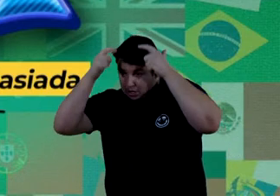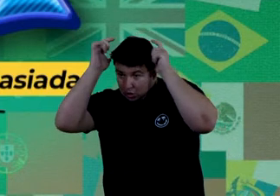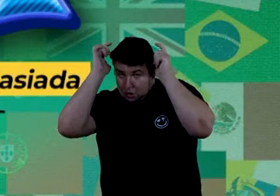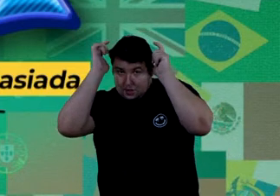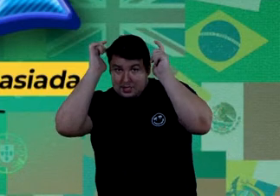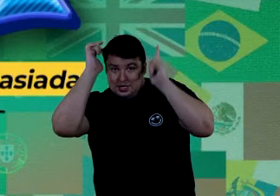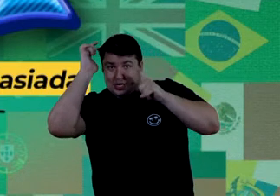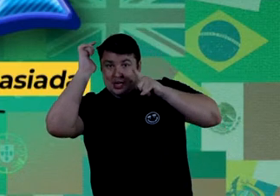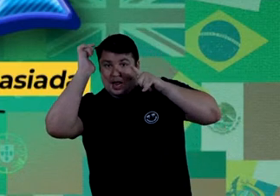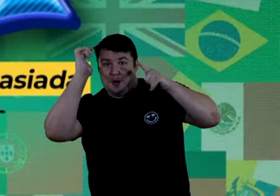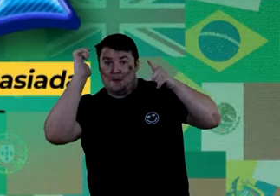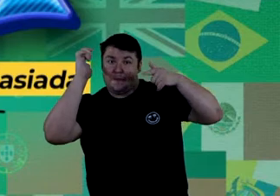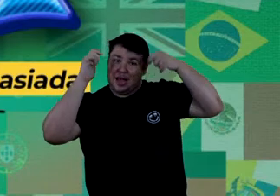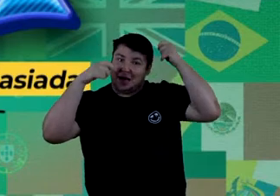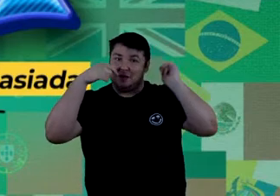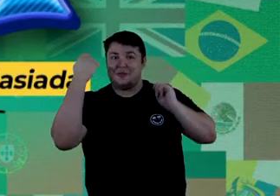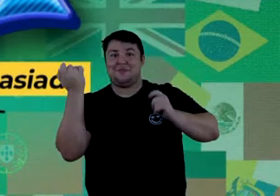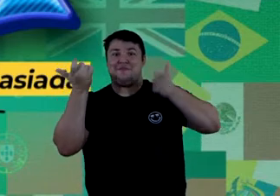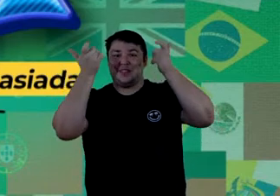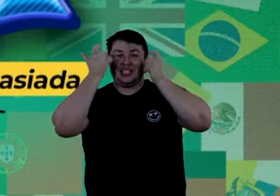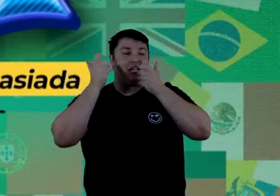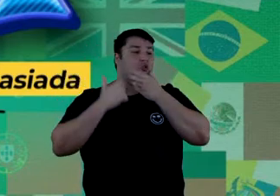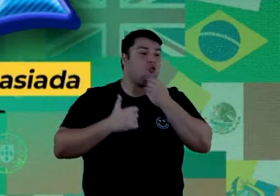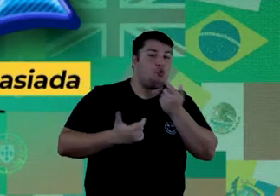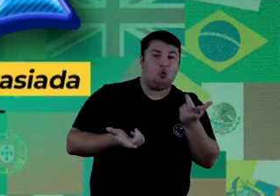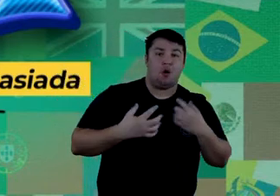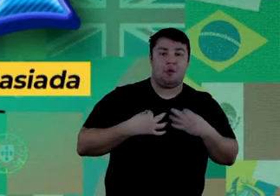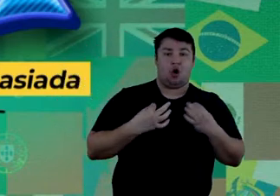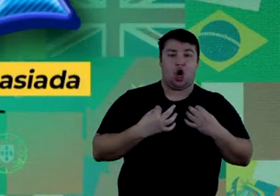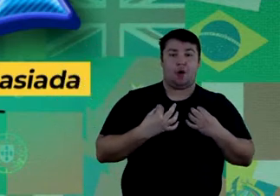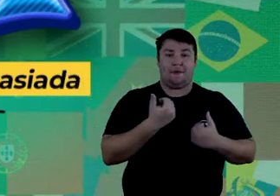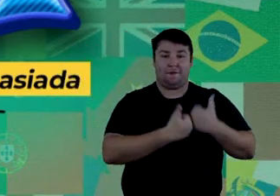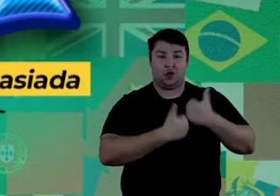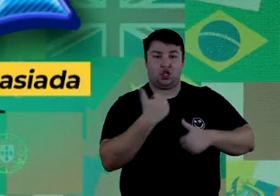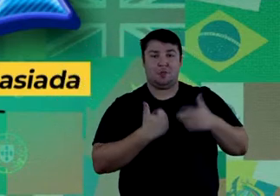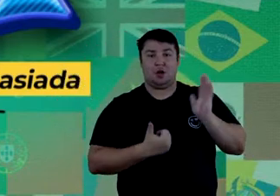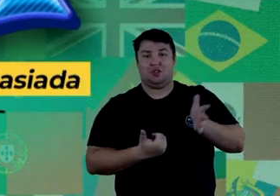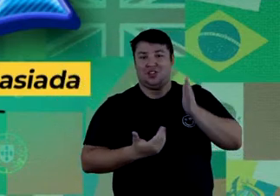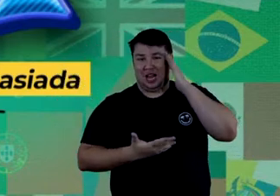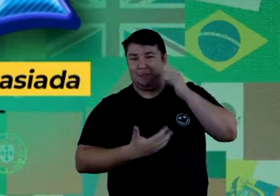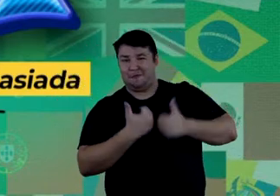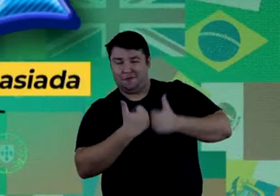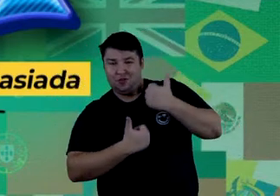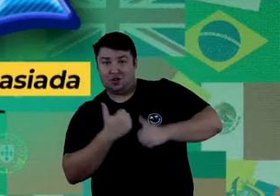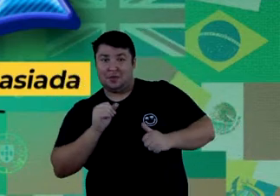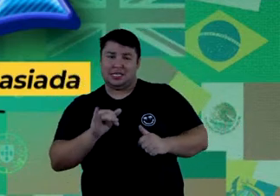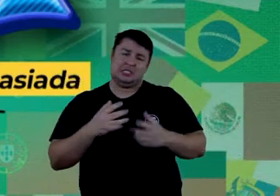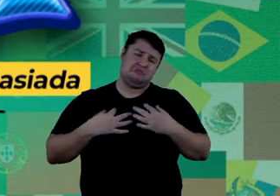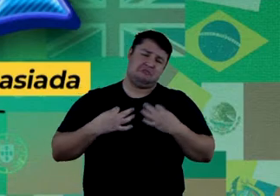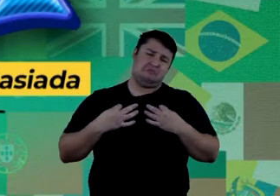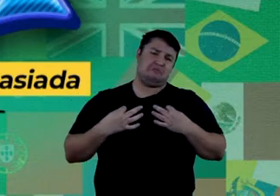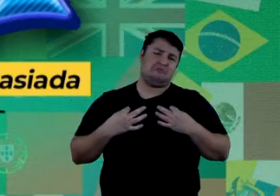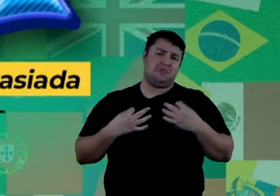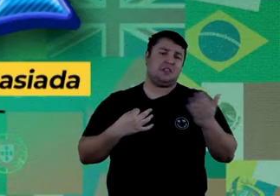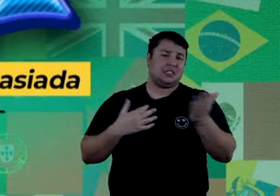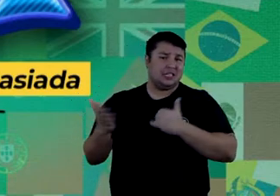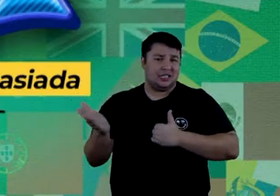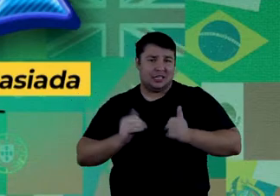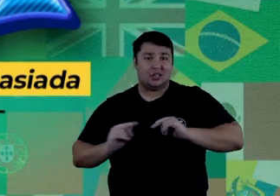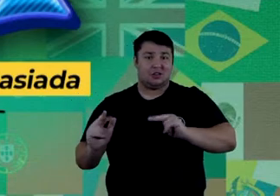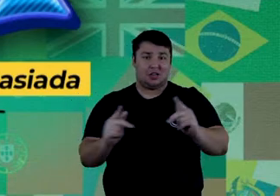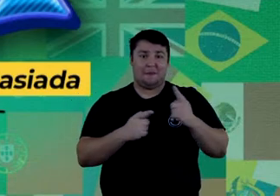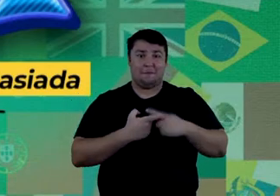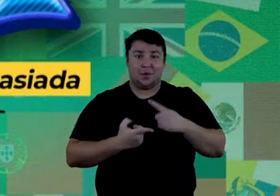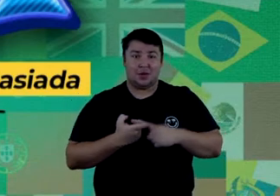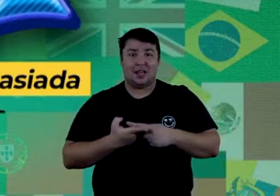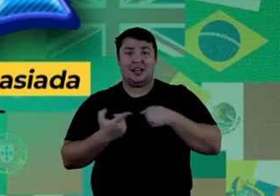e ela já vira princesa. Um menino, uma camisa de futebol, já vira jogador. Mas se você tiver uma fantasia, traga o seu filho fantasiado, porque